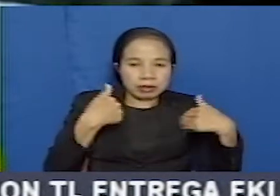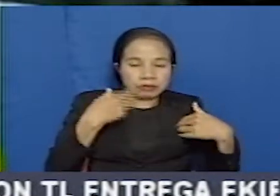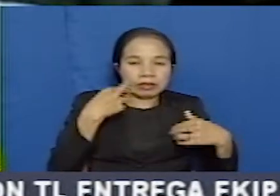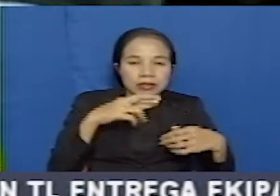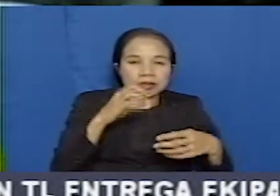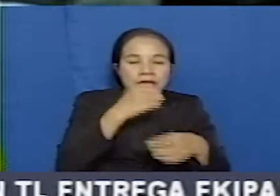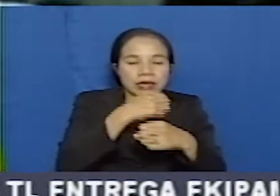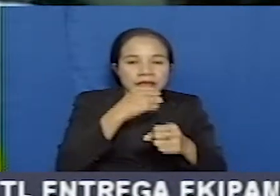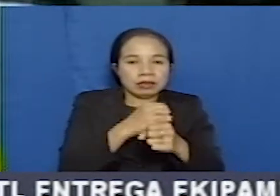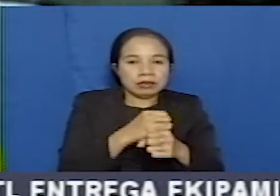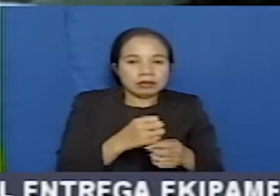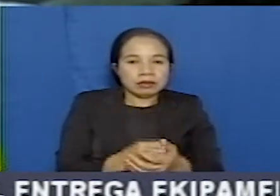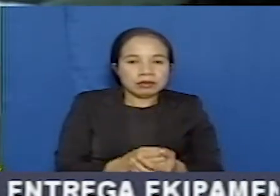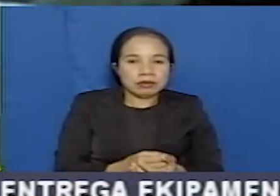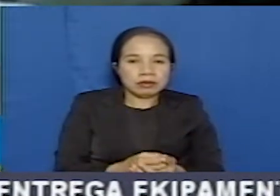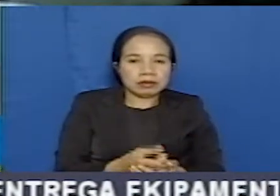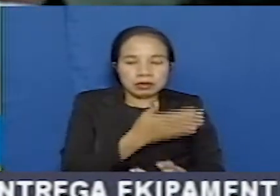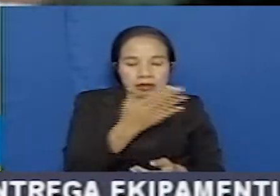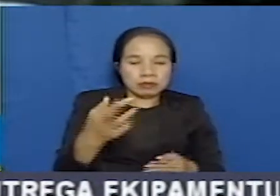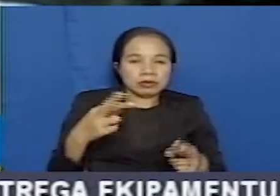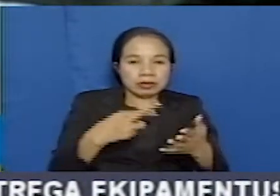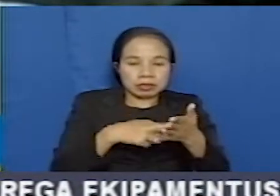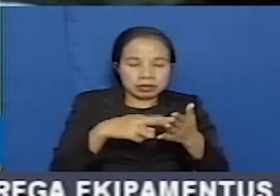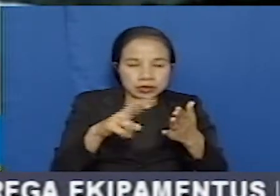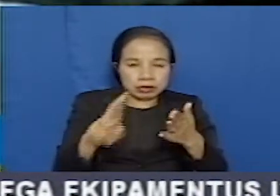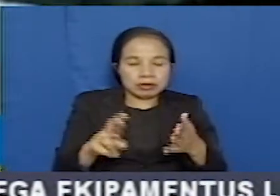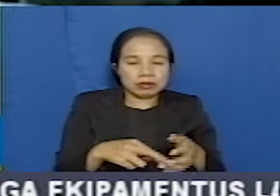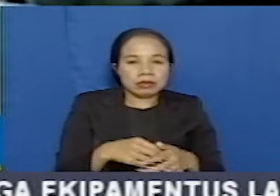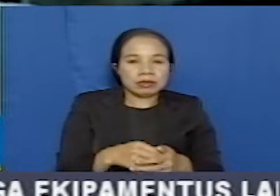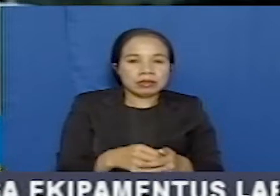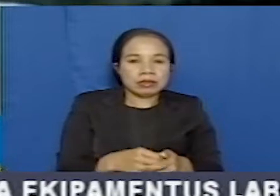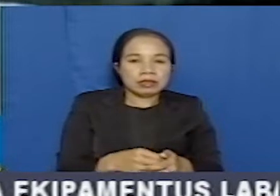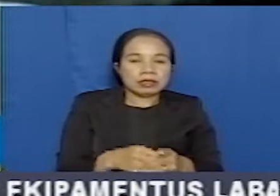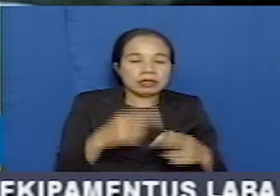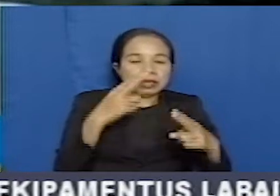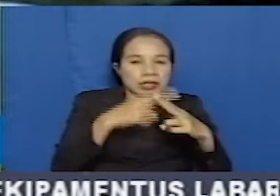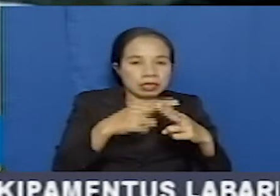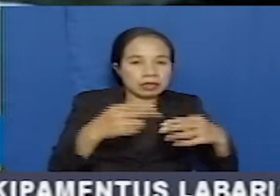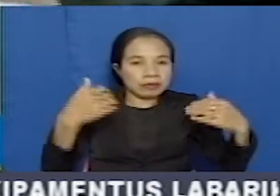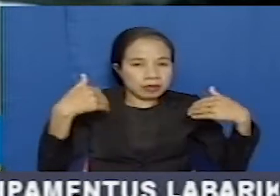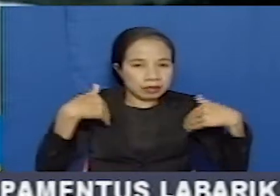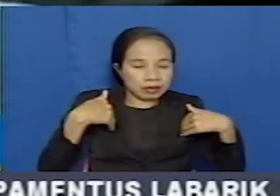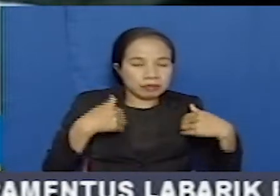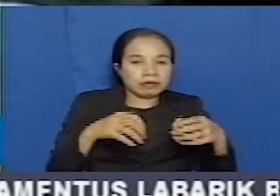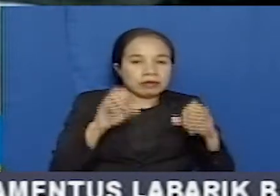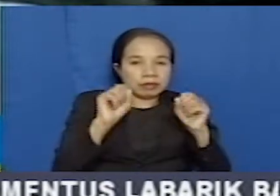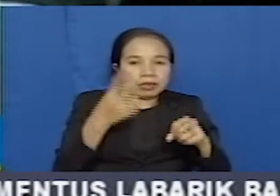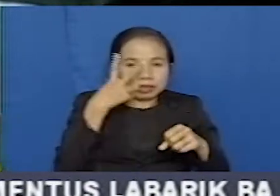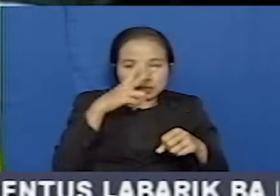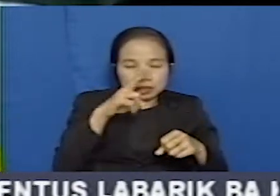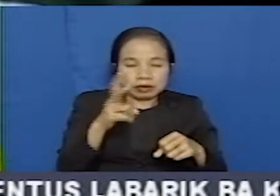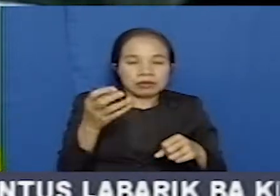Harato, veteranos neve na fonte da resista ona, si serenara saiona ne, verifica te ana pelo menos harato